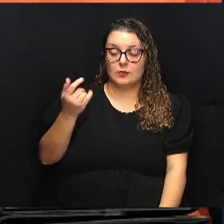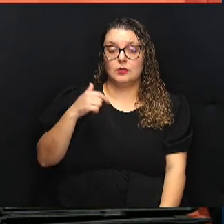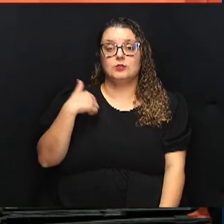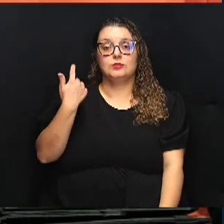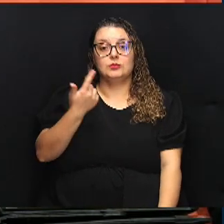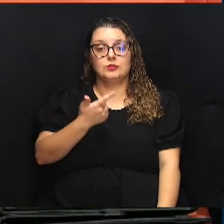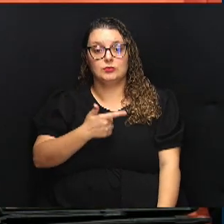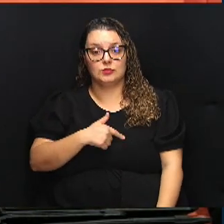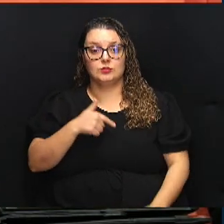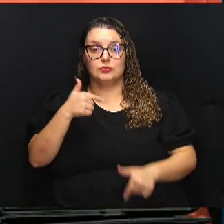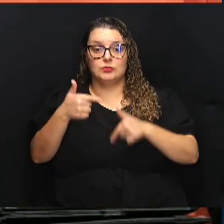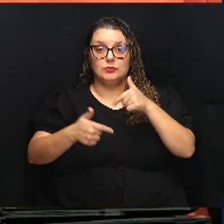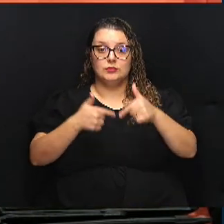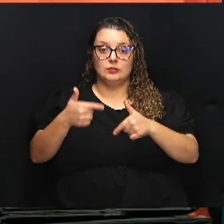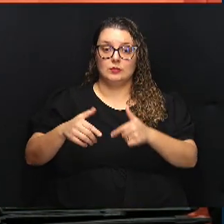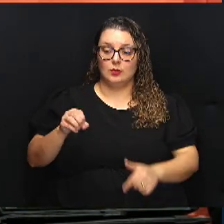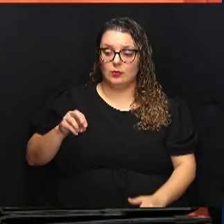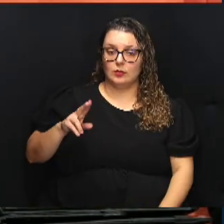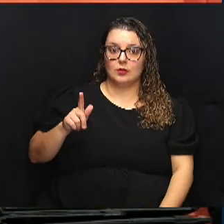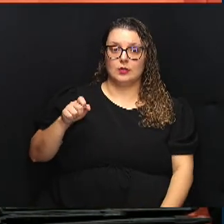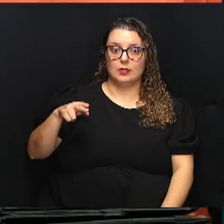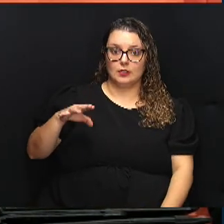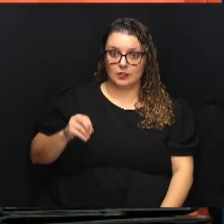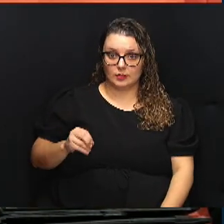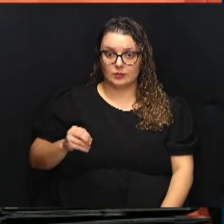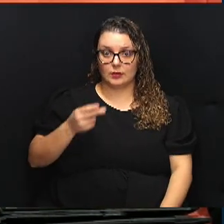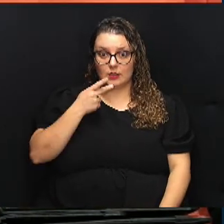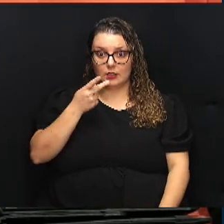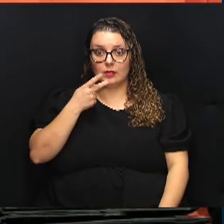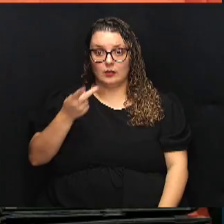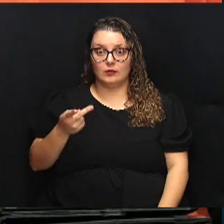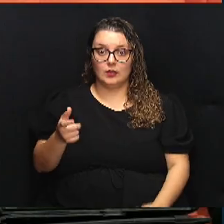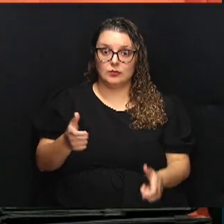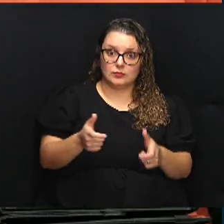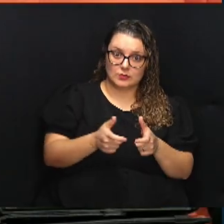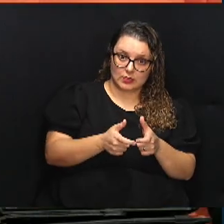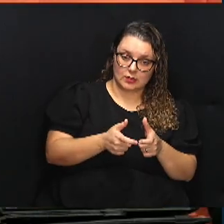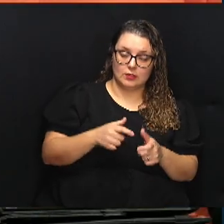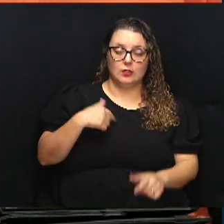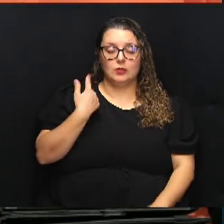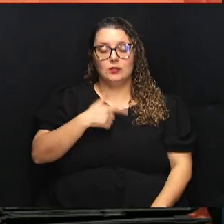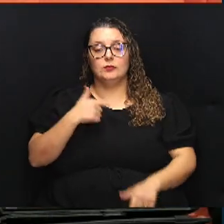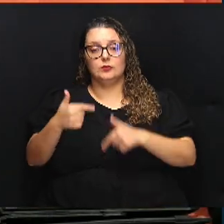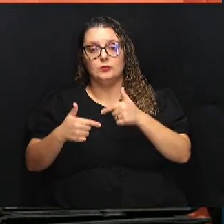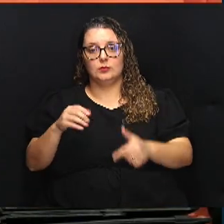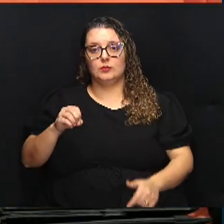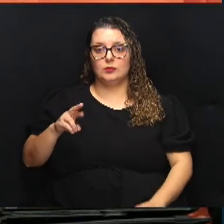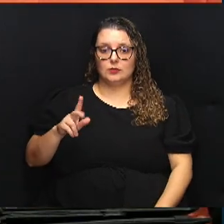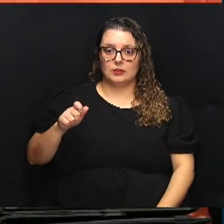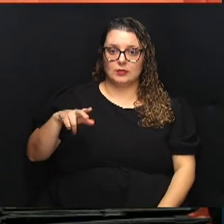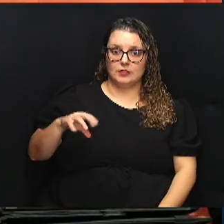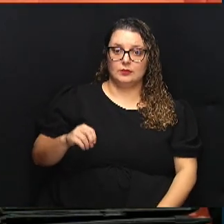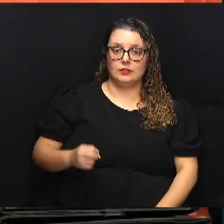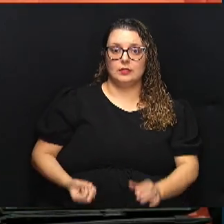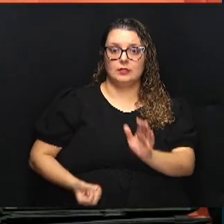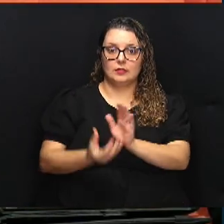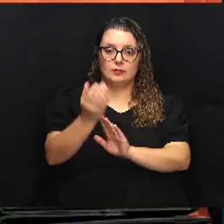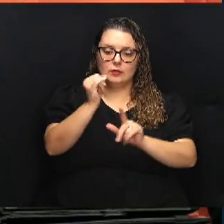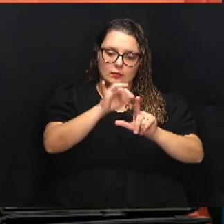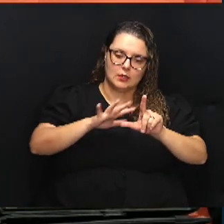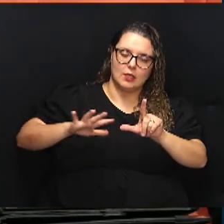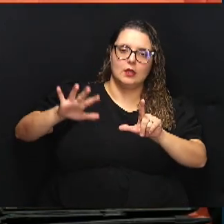gente trabalhe o orgânico, aí eu falo muito para os pequenos, tá? A gente trabalhe o orgânico, cria uma imagem,